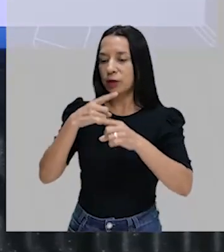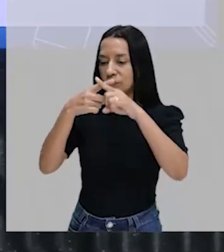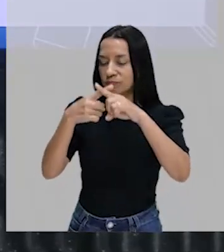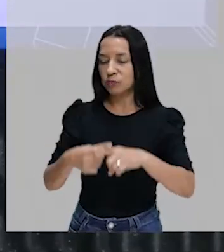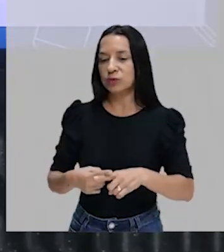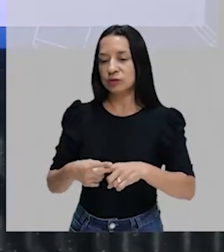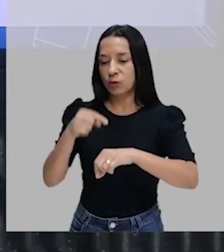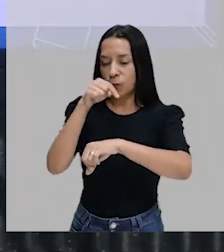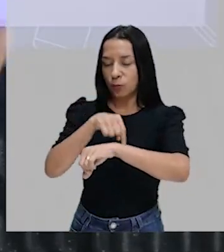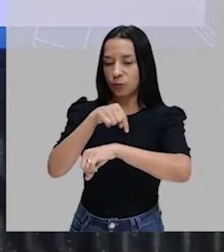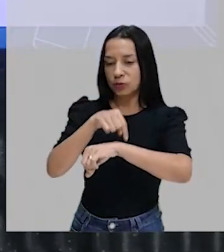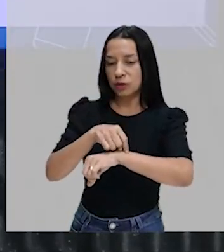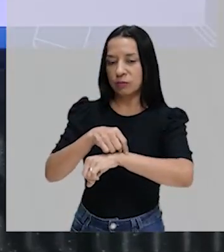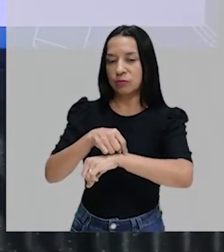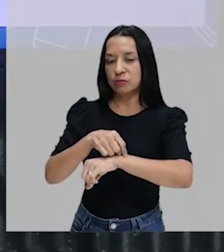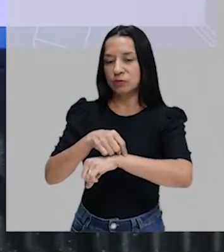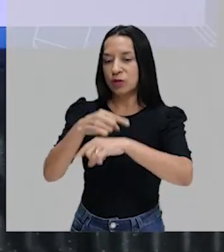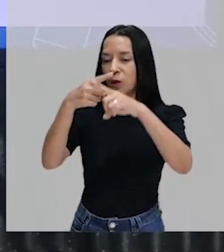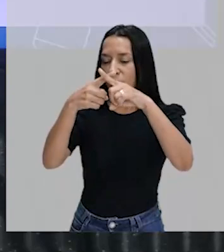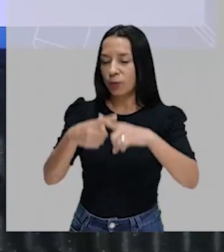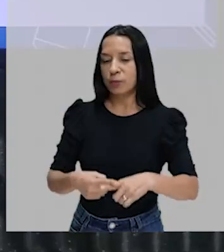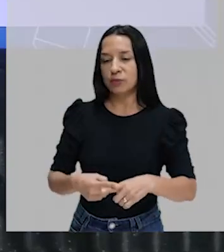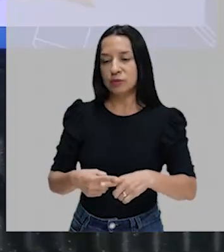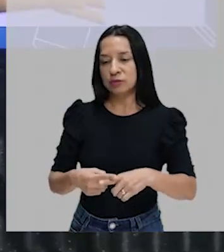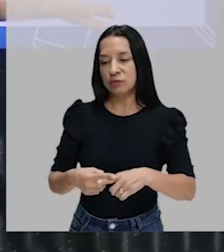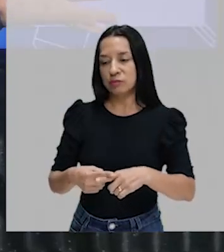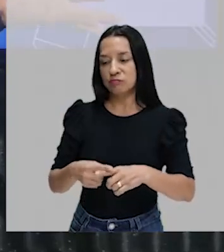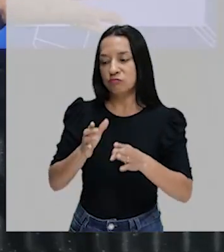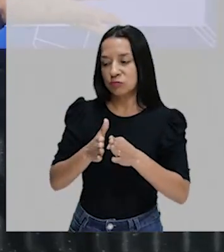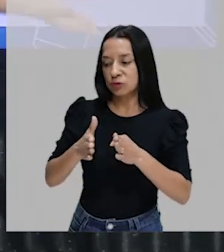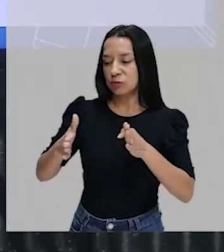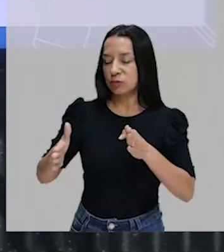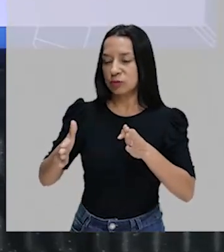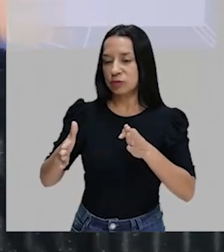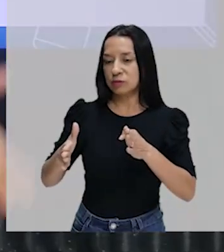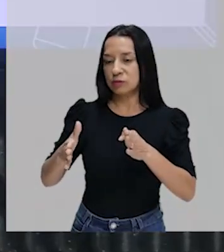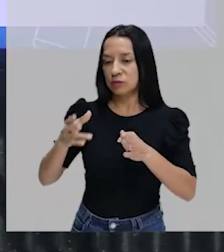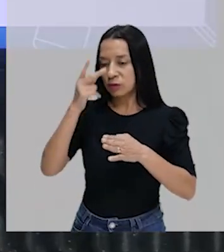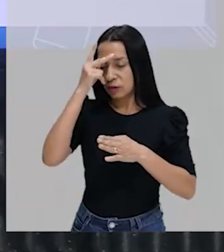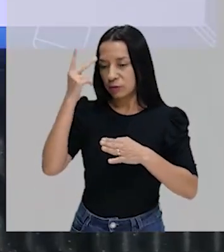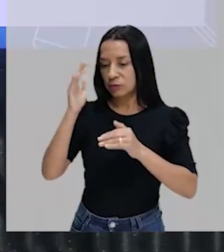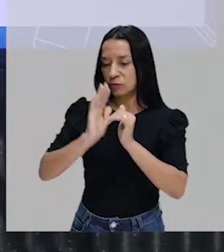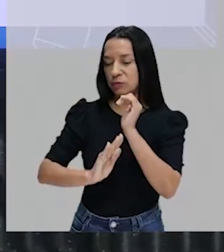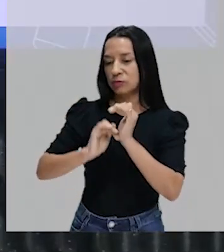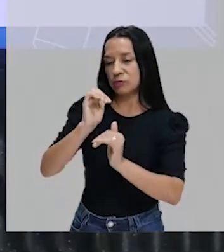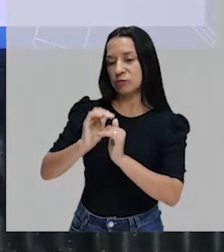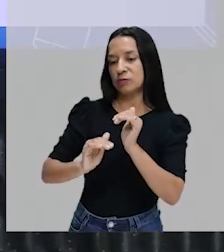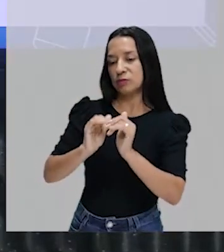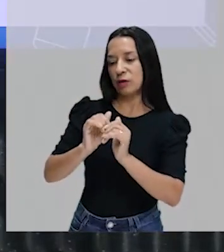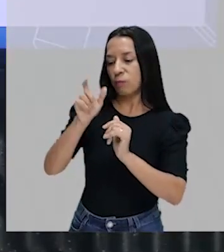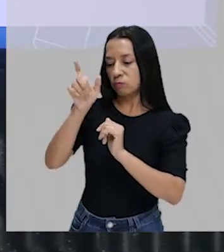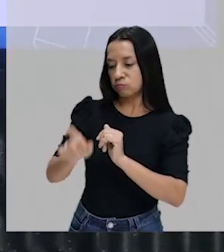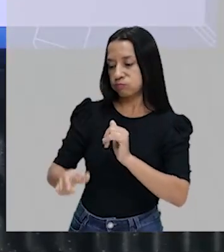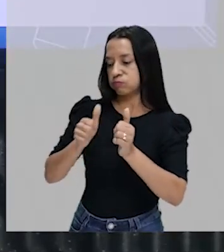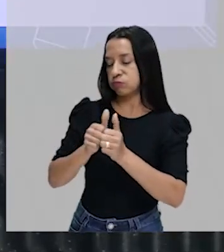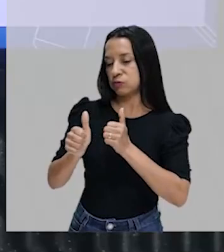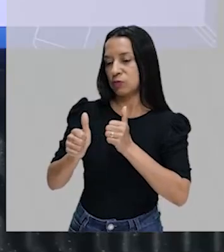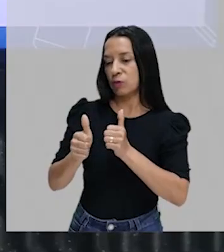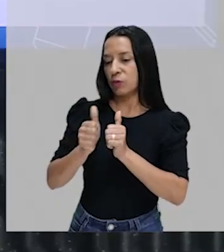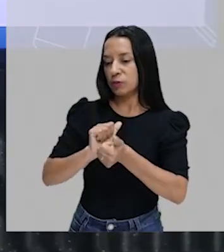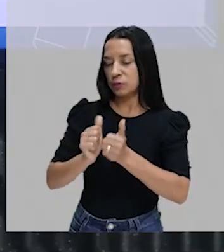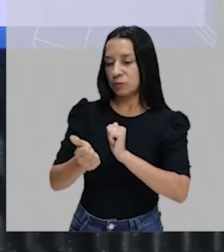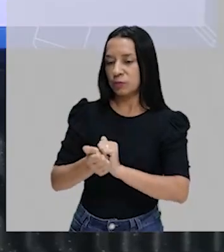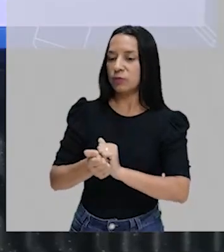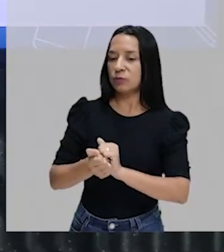É o período de competição. É nesse período que o atleta deve estar com todas aquelas suas capacidades